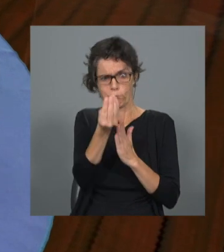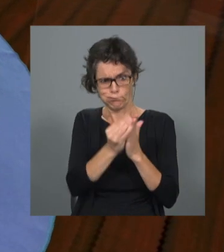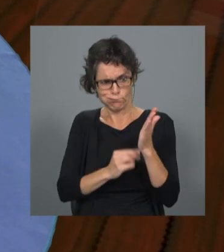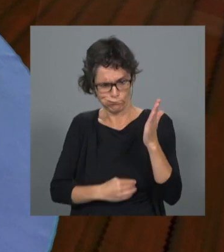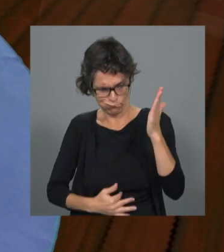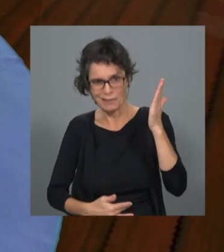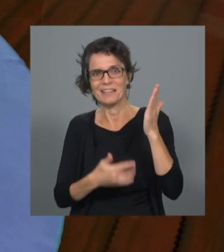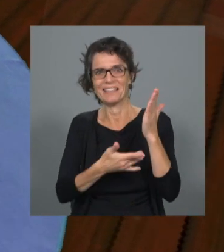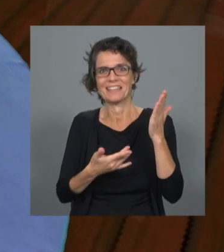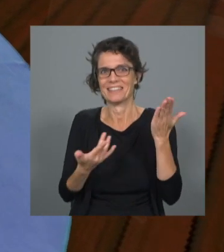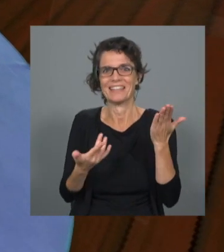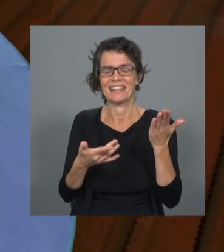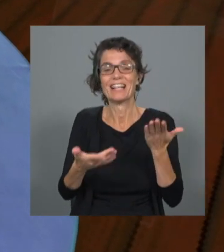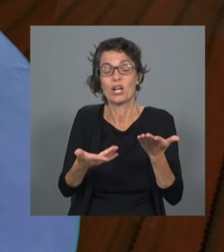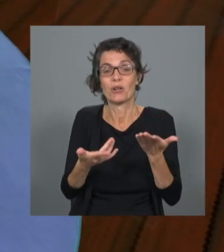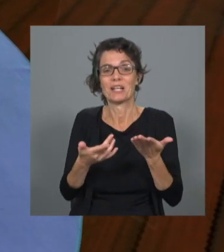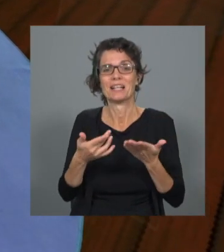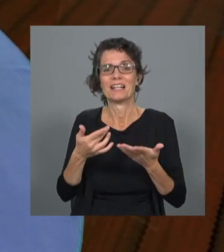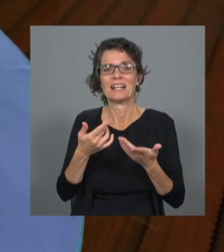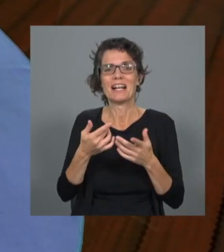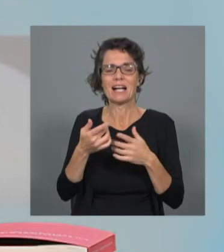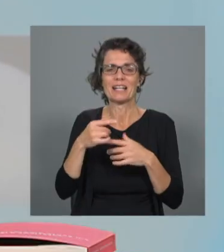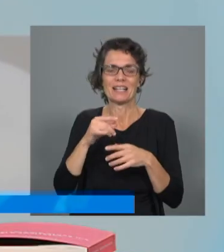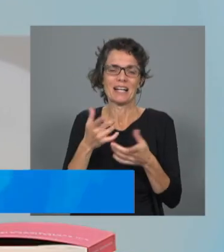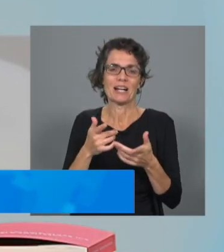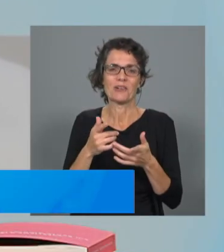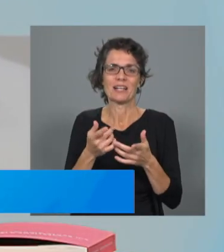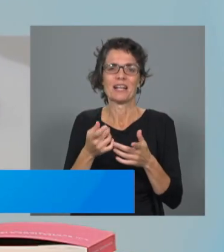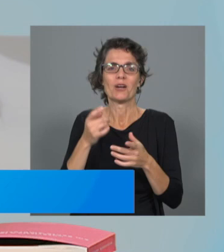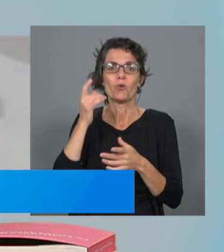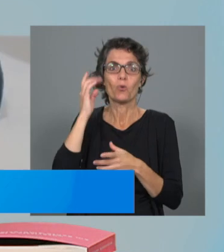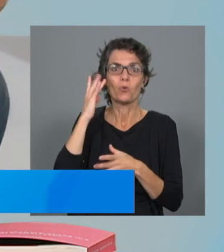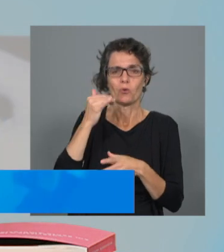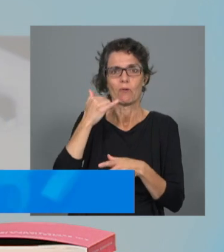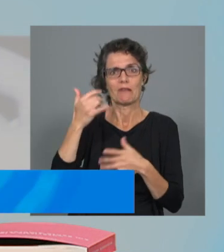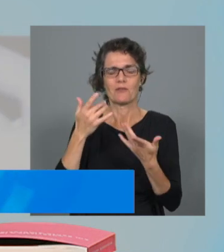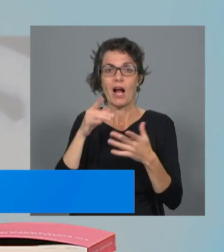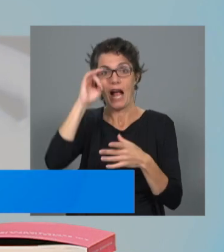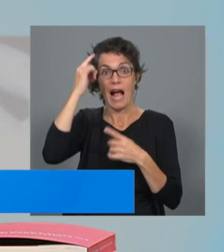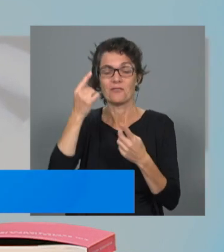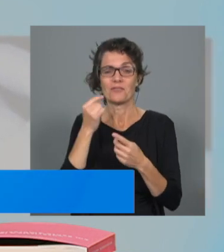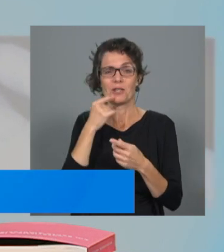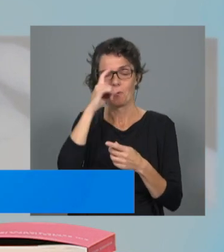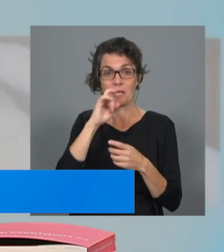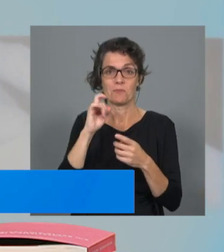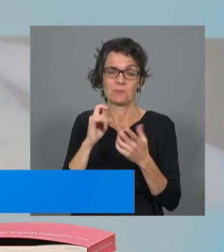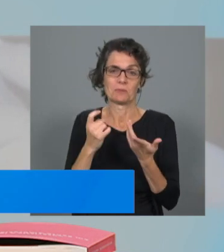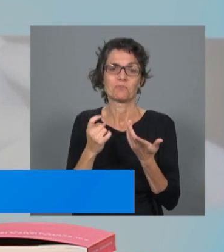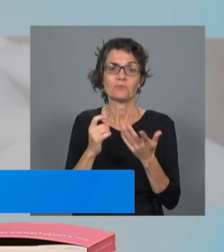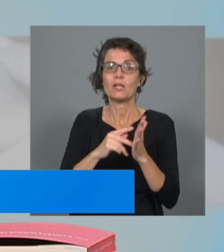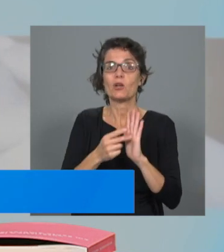agora já não há limites, mas nos telefones antigos, ela às vezes parava e dizia, olha, já tenho que apagar alguns contactos para pôr